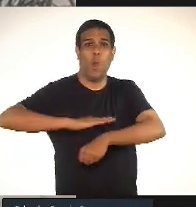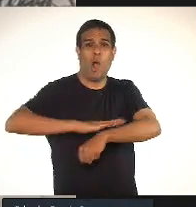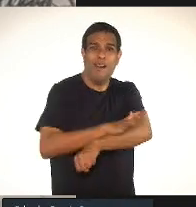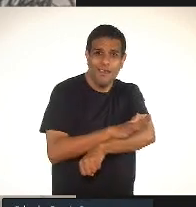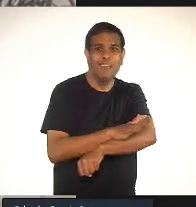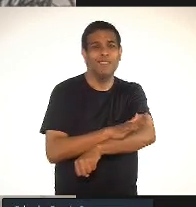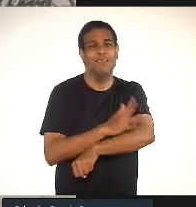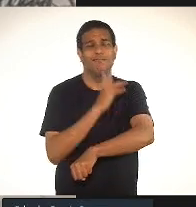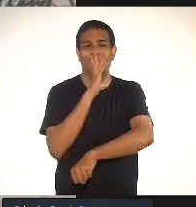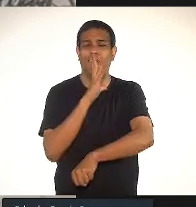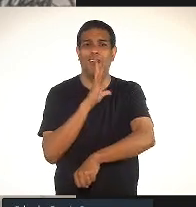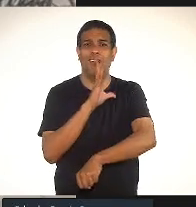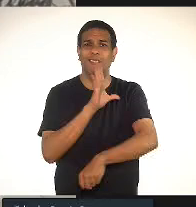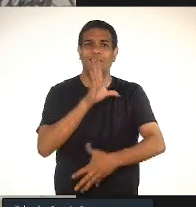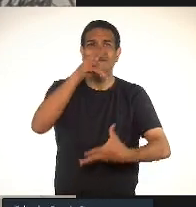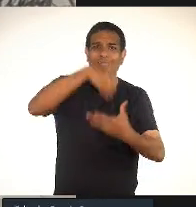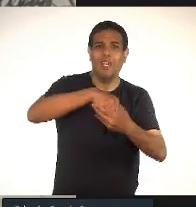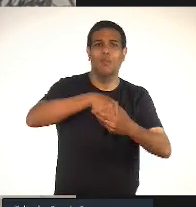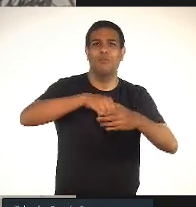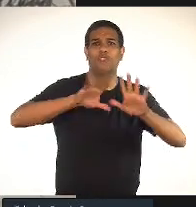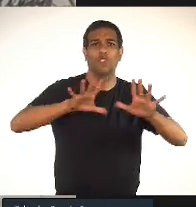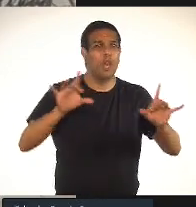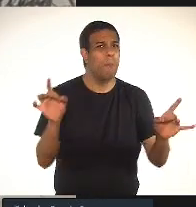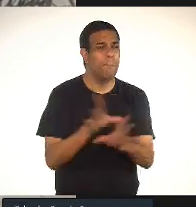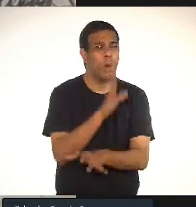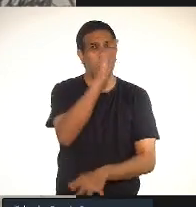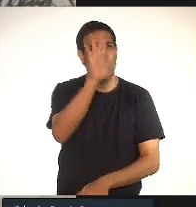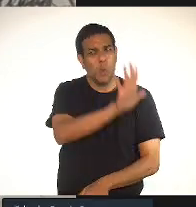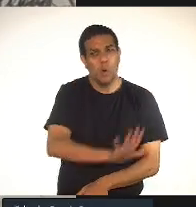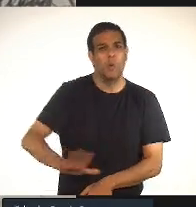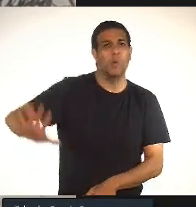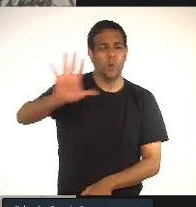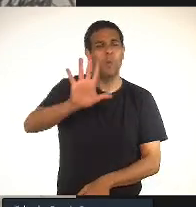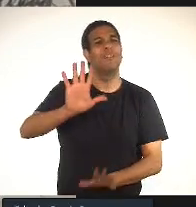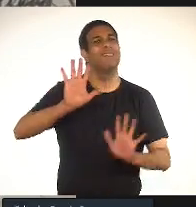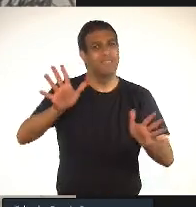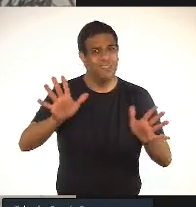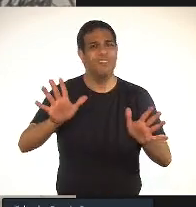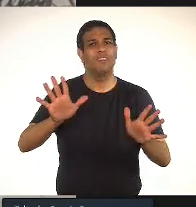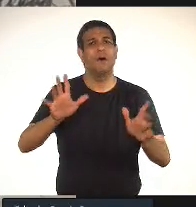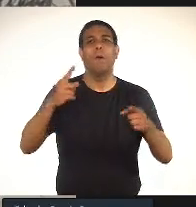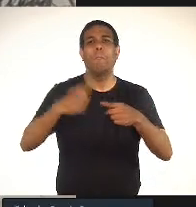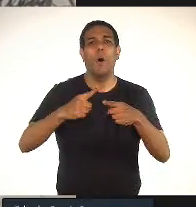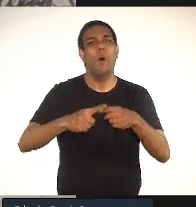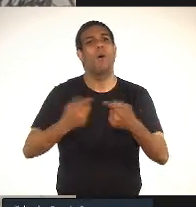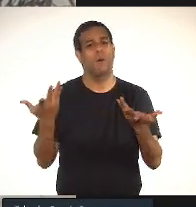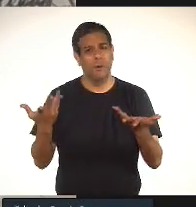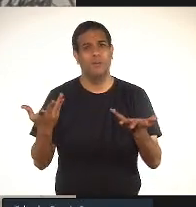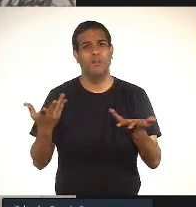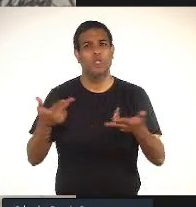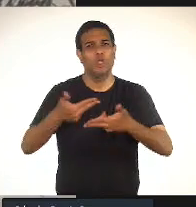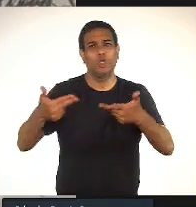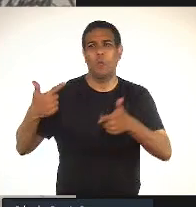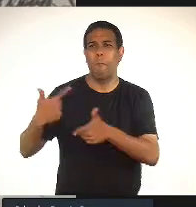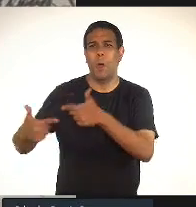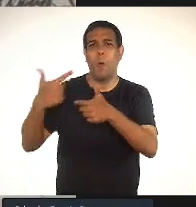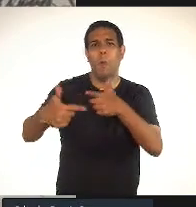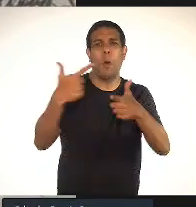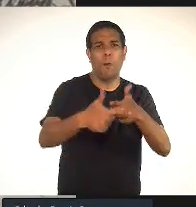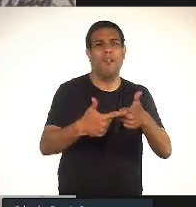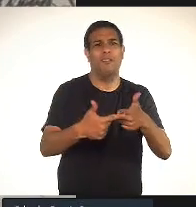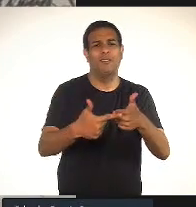que fundou o Brasil, concretamente, em especial por conta da mercantilização